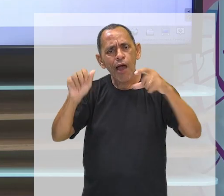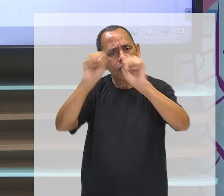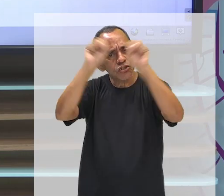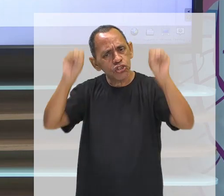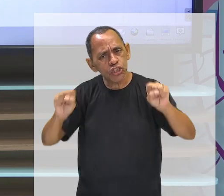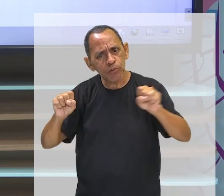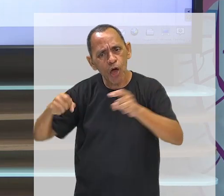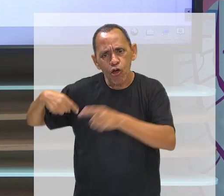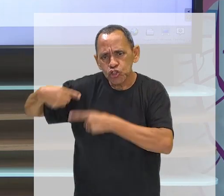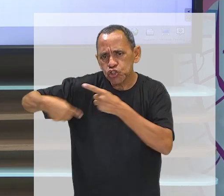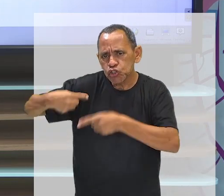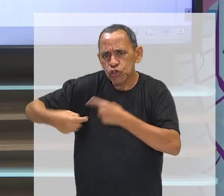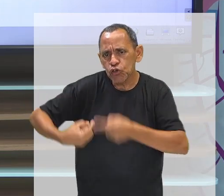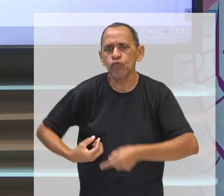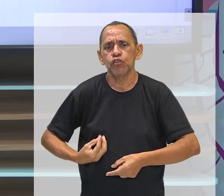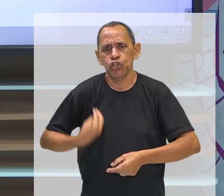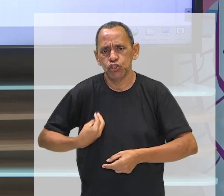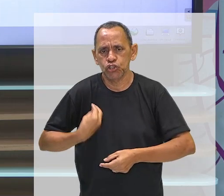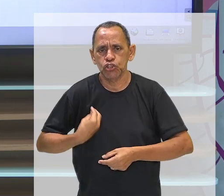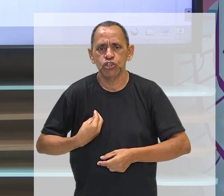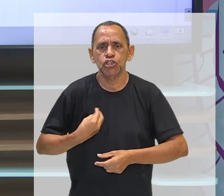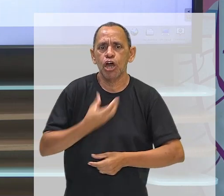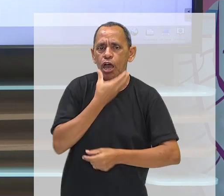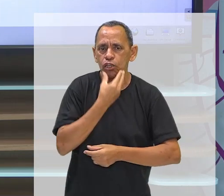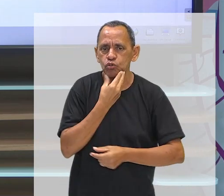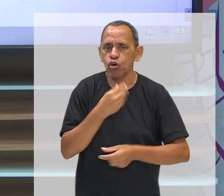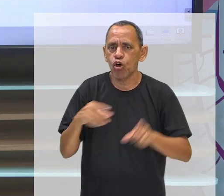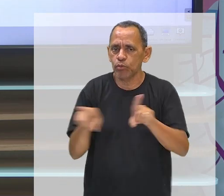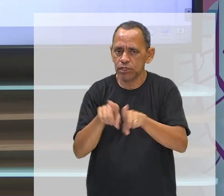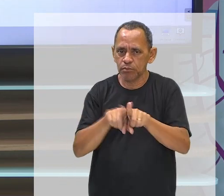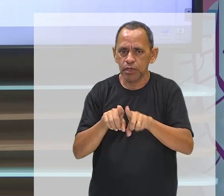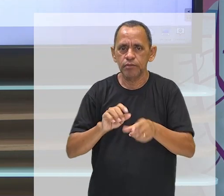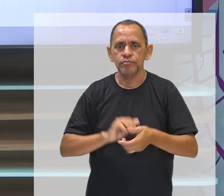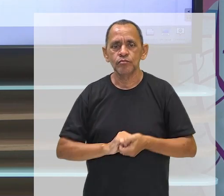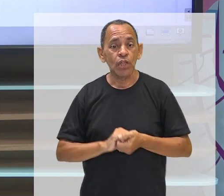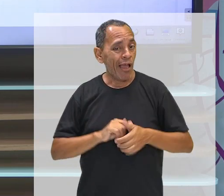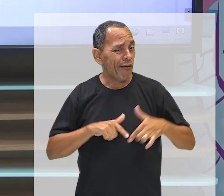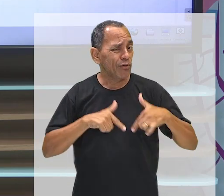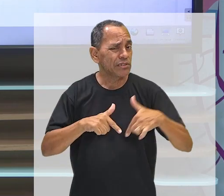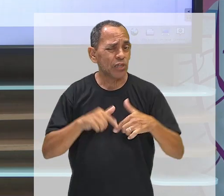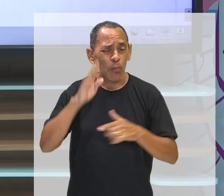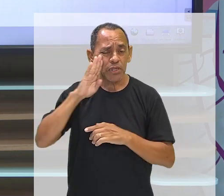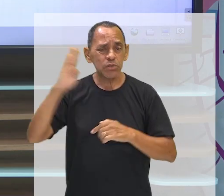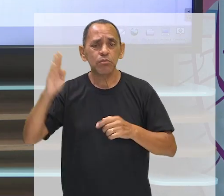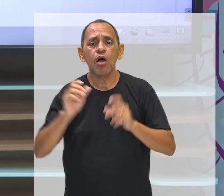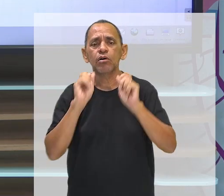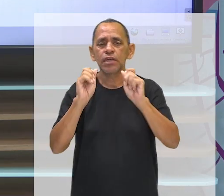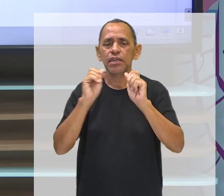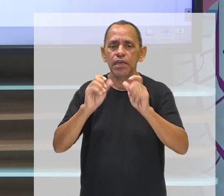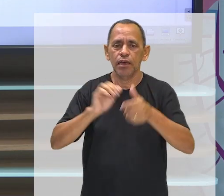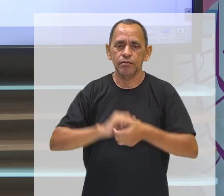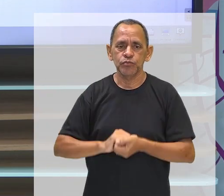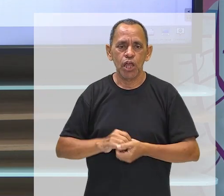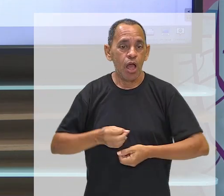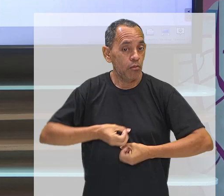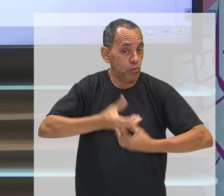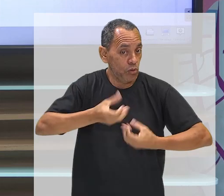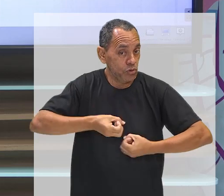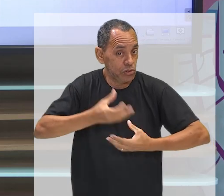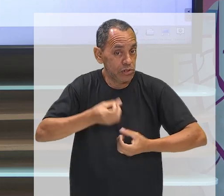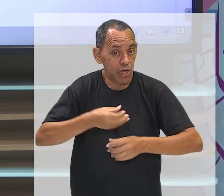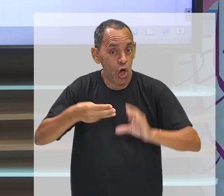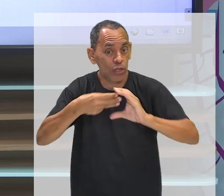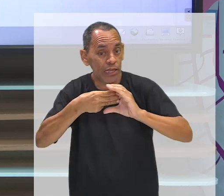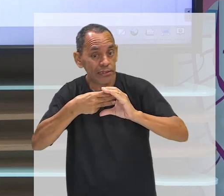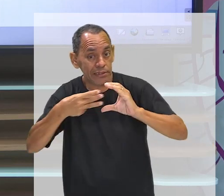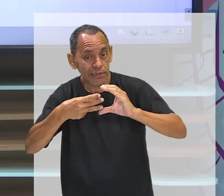ali tanto a urina quanto o sêmen. E como nós vimos, né, a função principal aí do sistema reprodutor masculino é a produção da